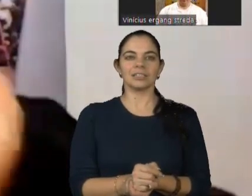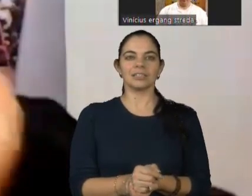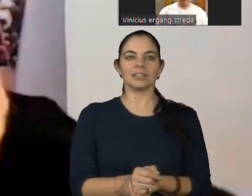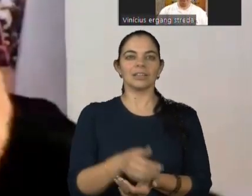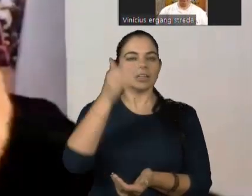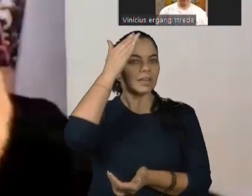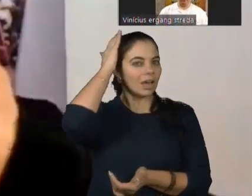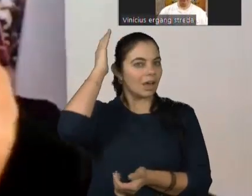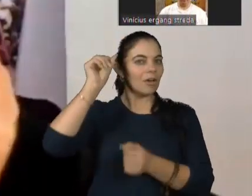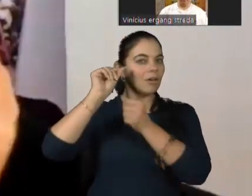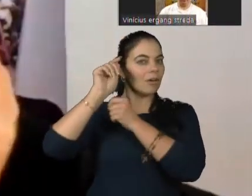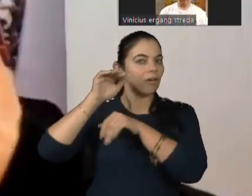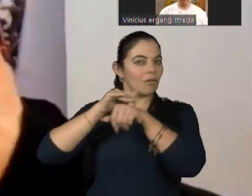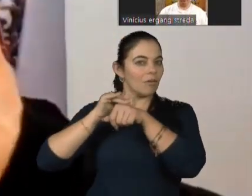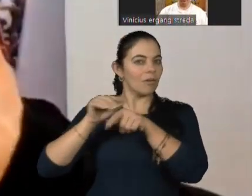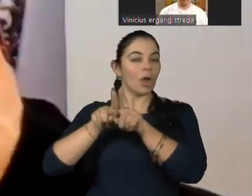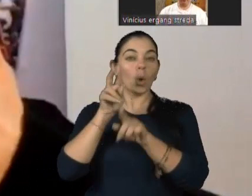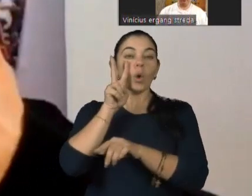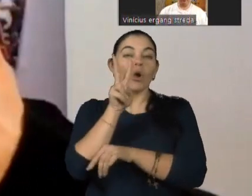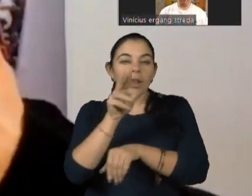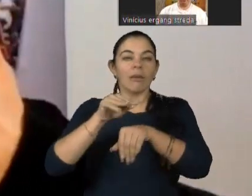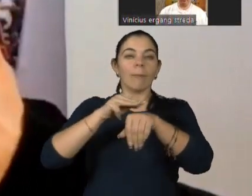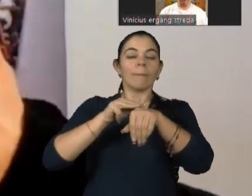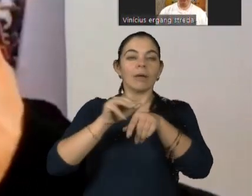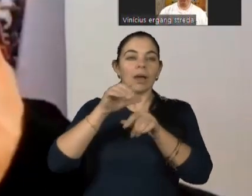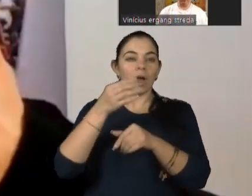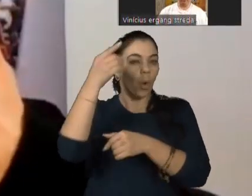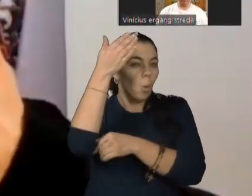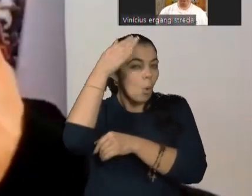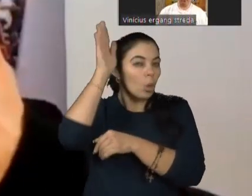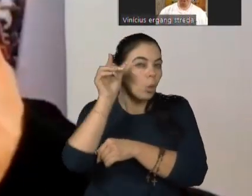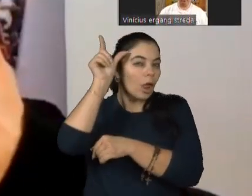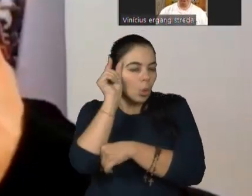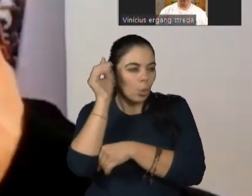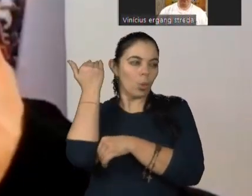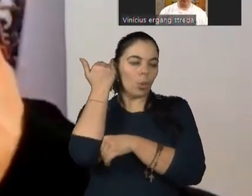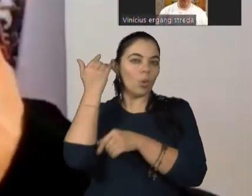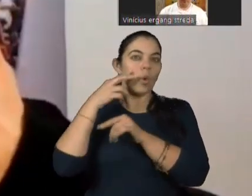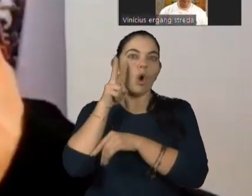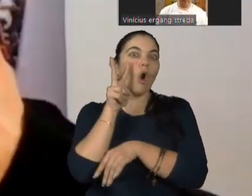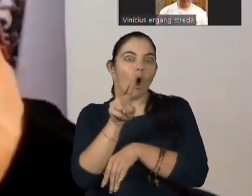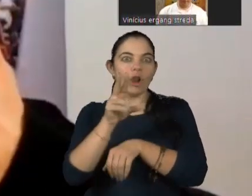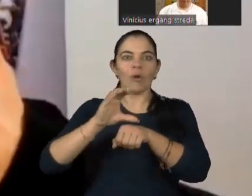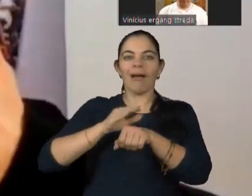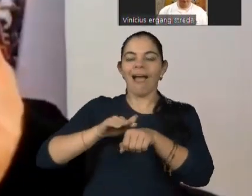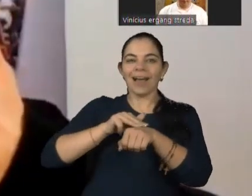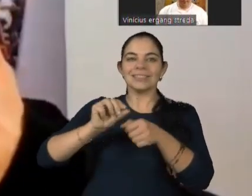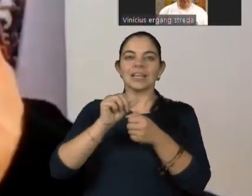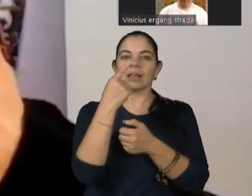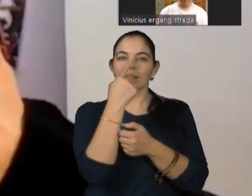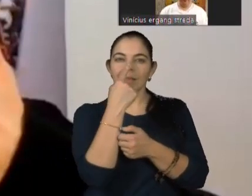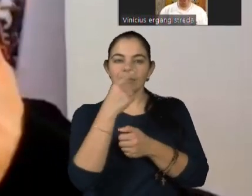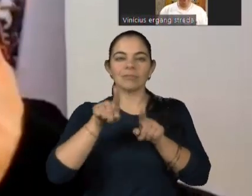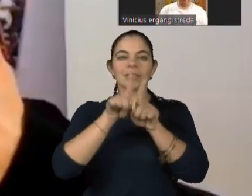Cabelo loiro escuro, levemente ondulado e curto. Olhos castanho claro, nariz